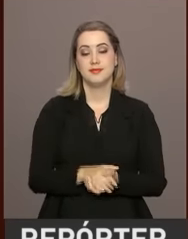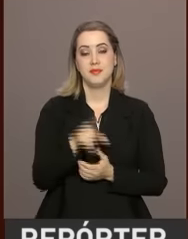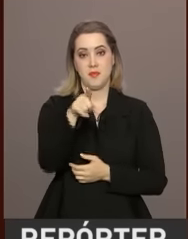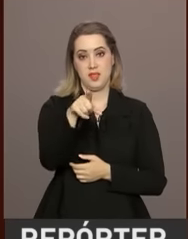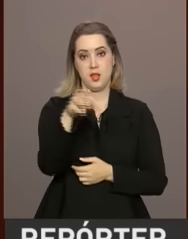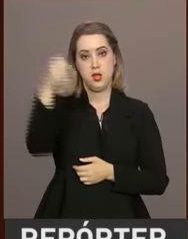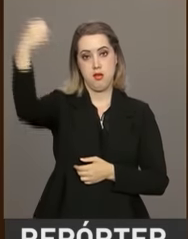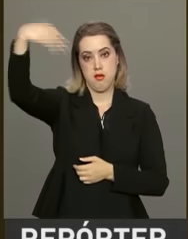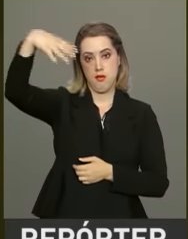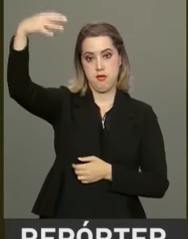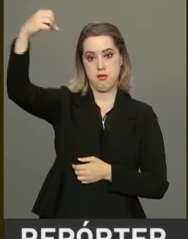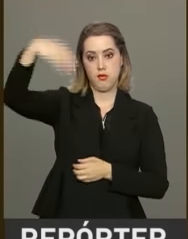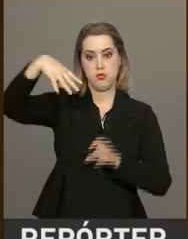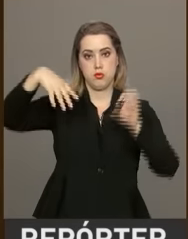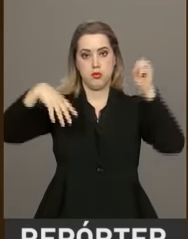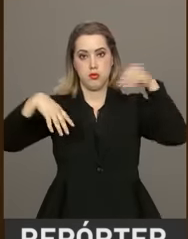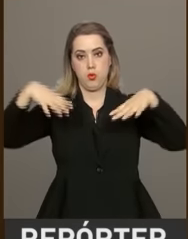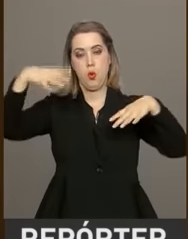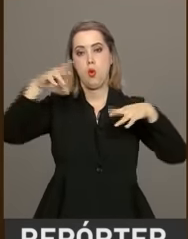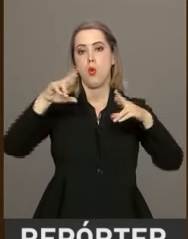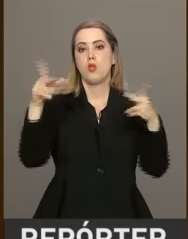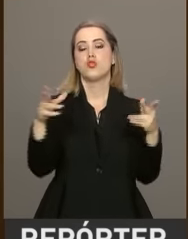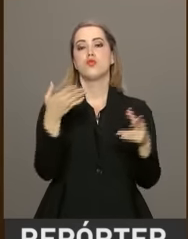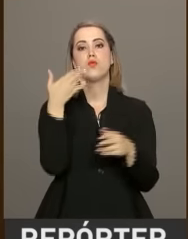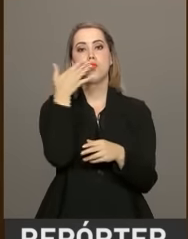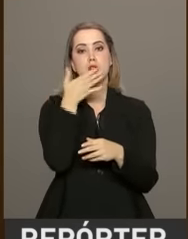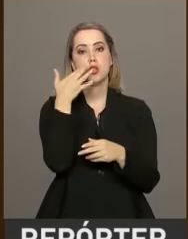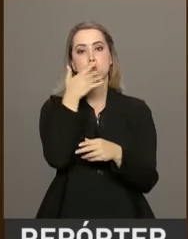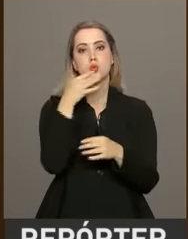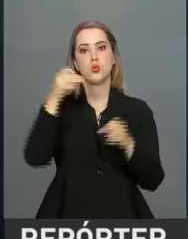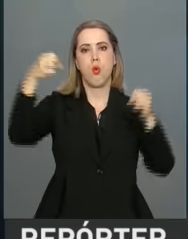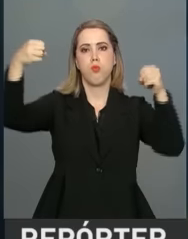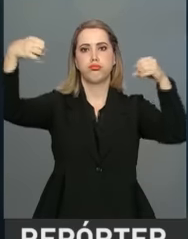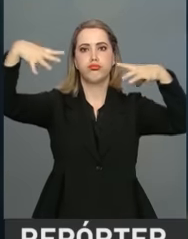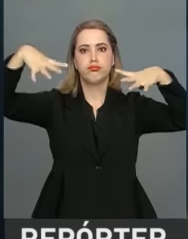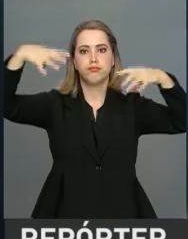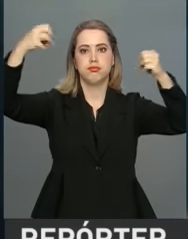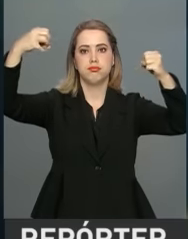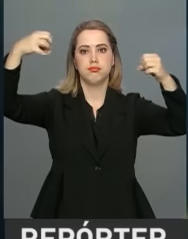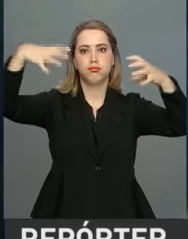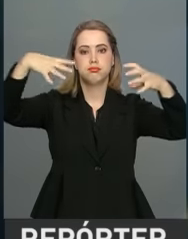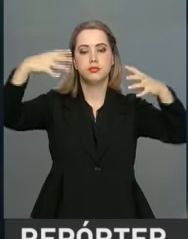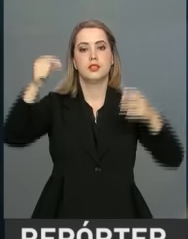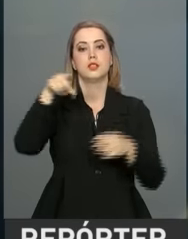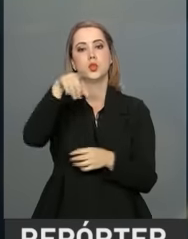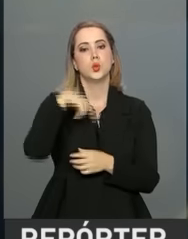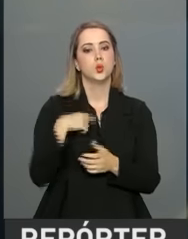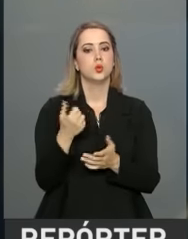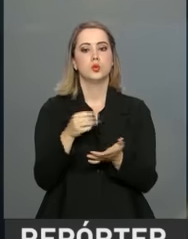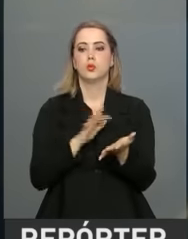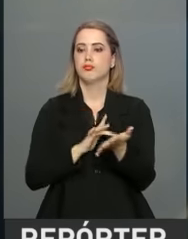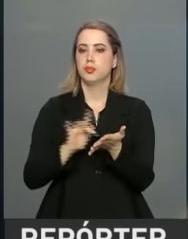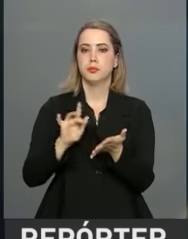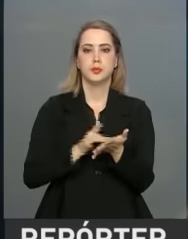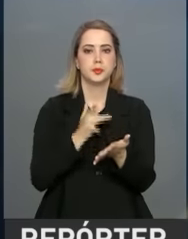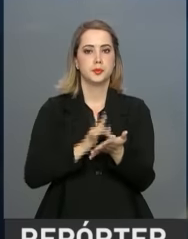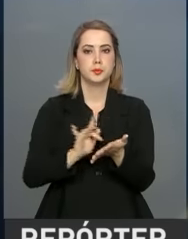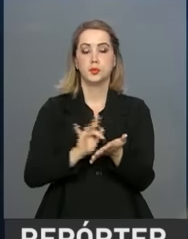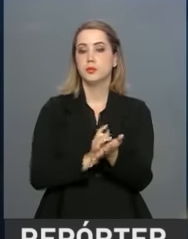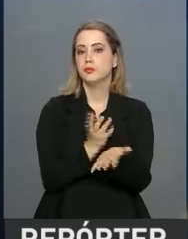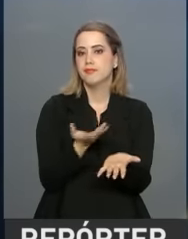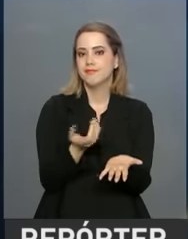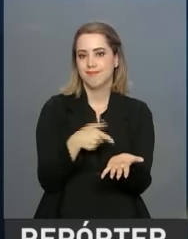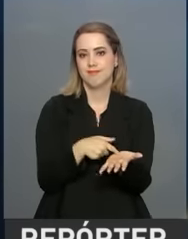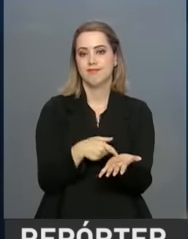E esse outro conjunto muda de cor e intensidade. Tudo a partir dos comandos no tablet ou